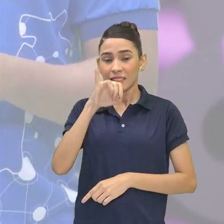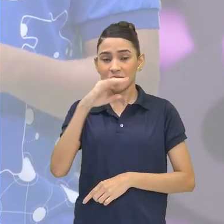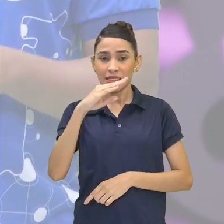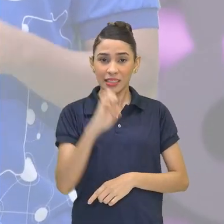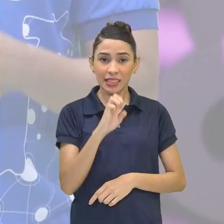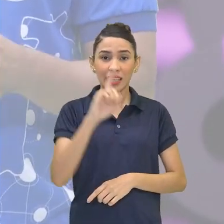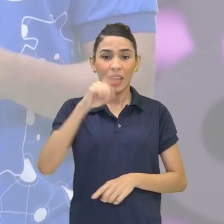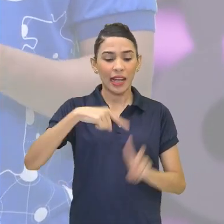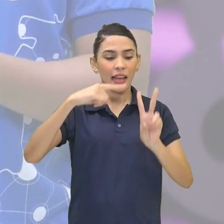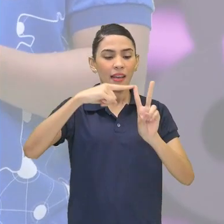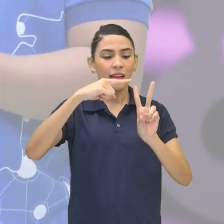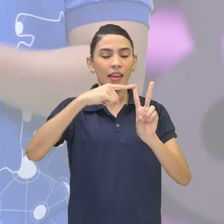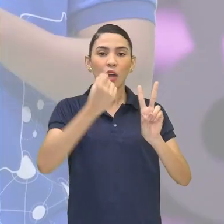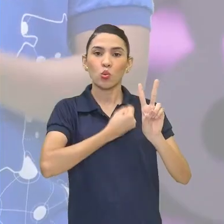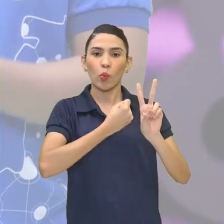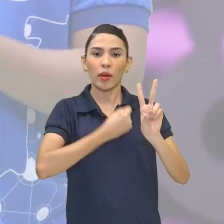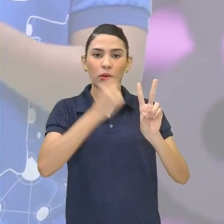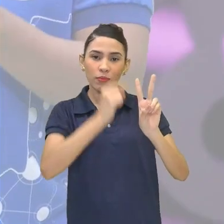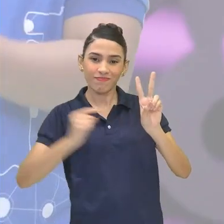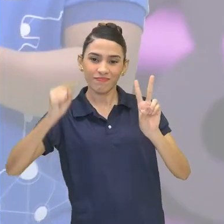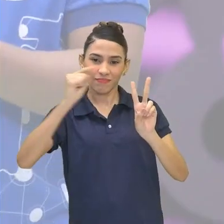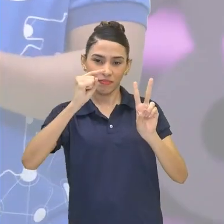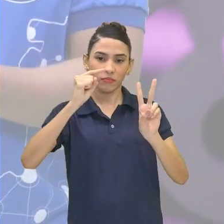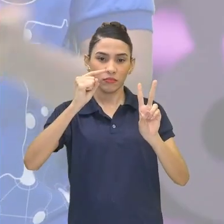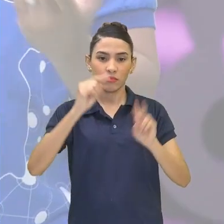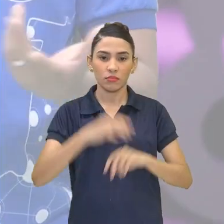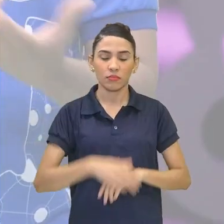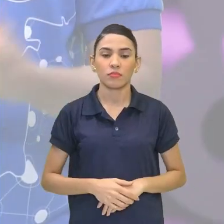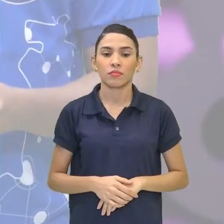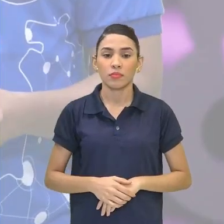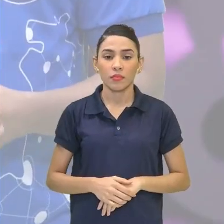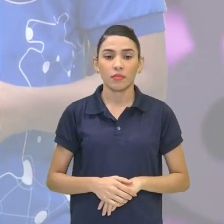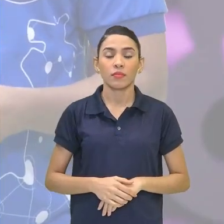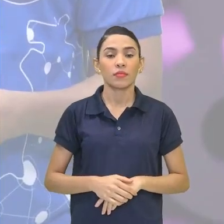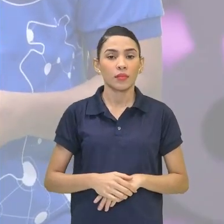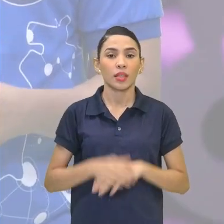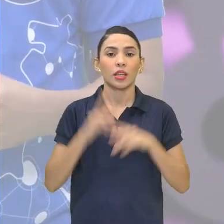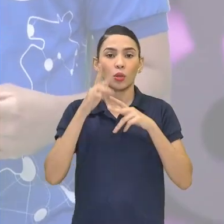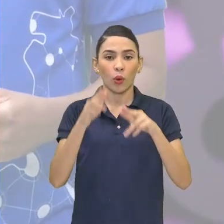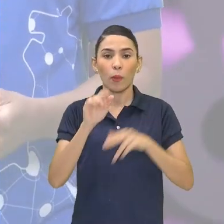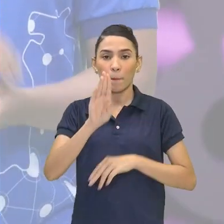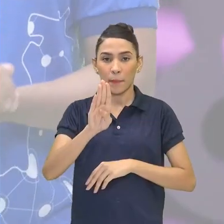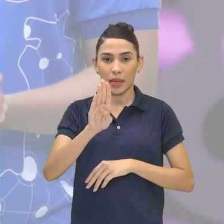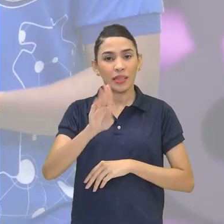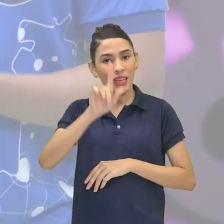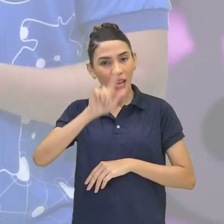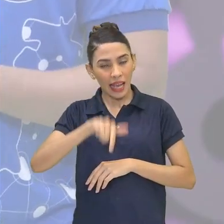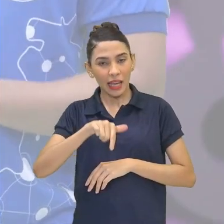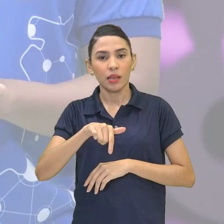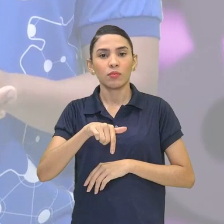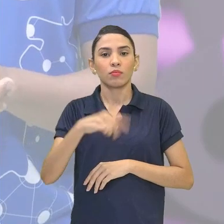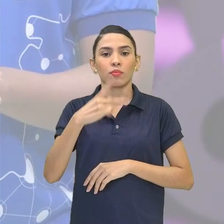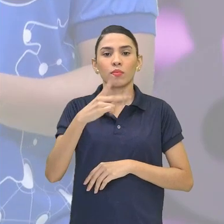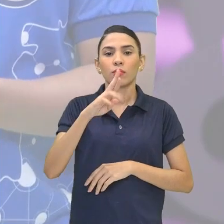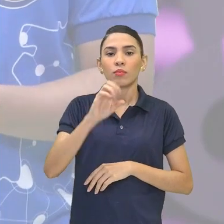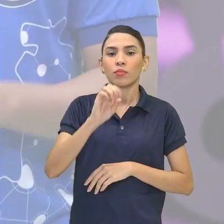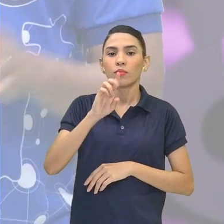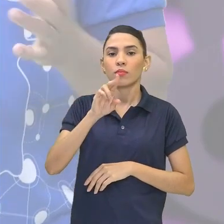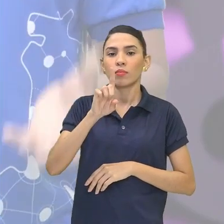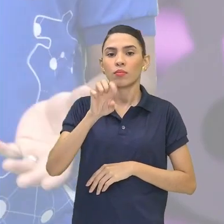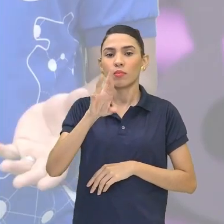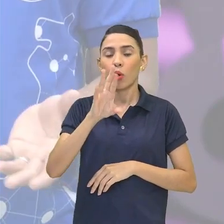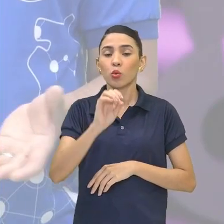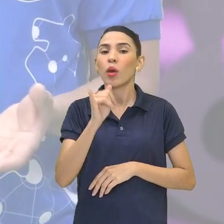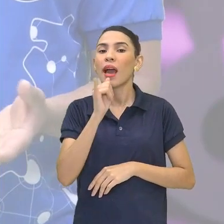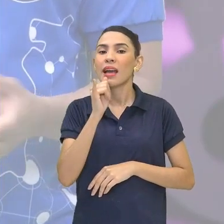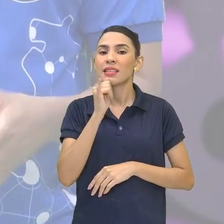é o número que resulta, ele vezes ele mesmo, que dá o radicando. Por exemplo, o número 49